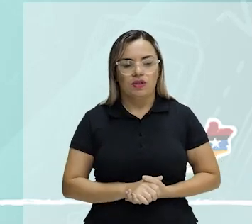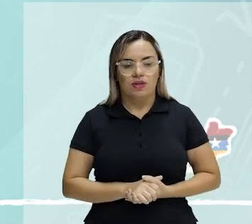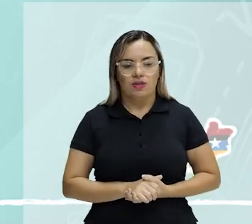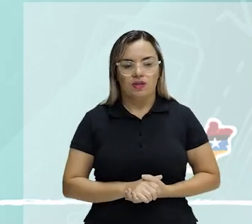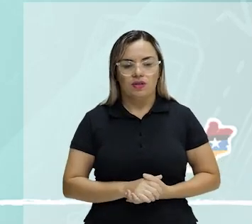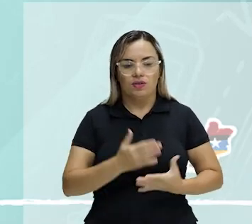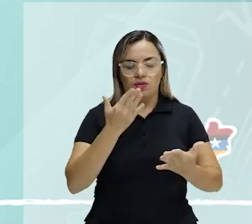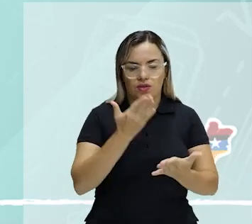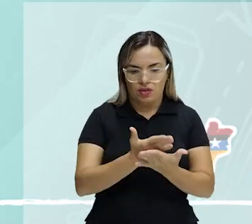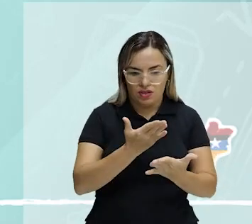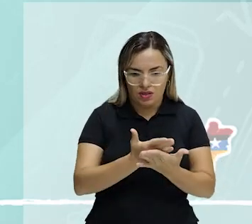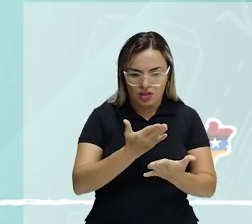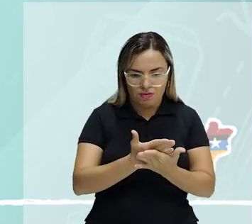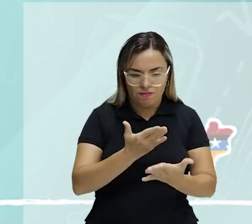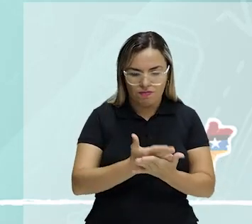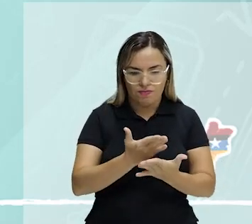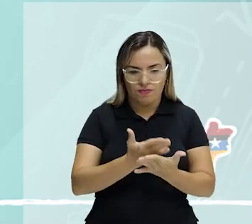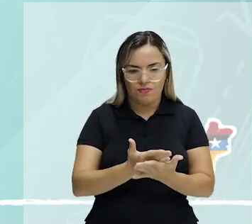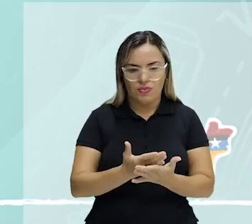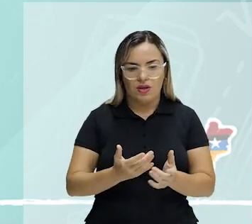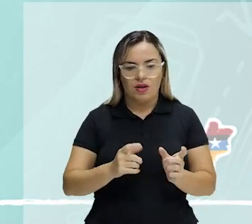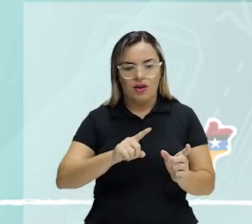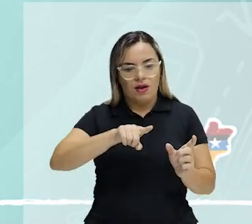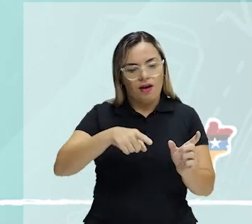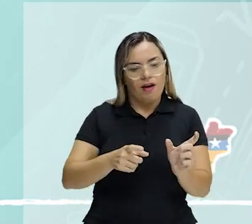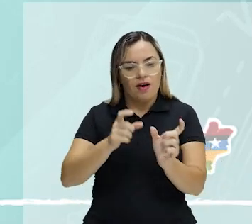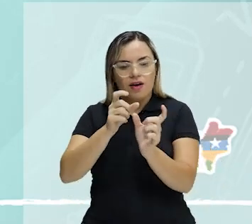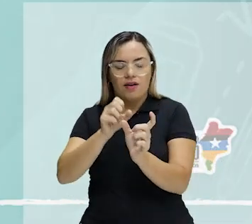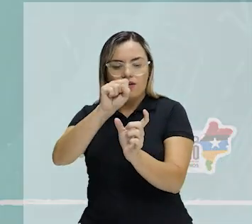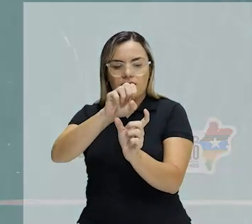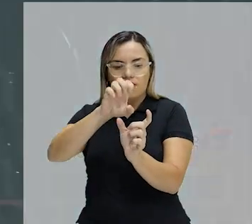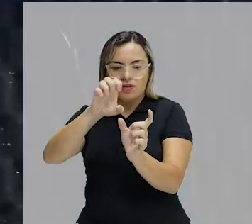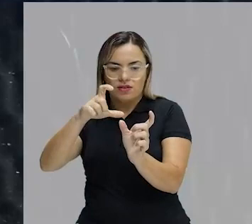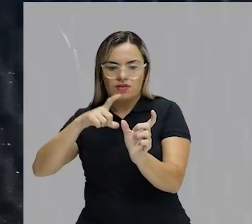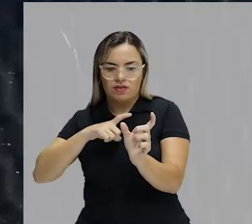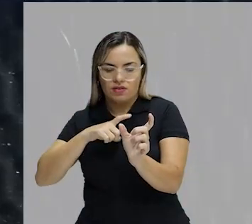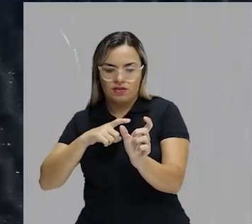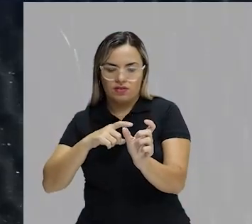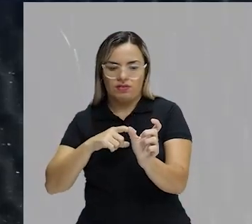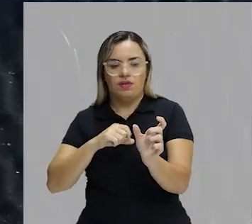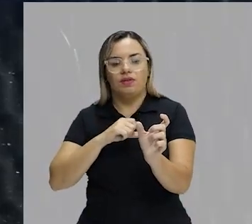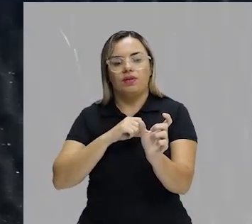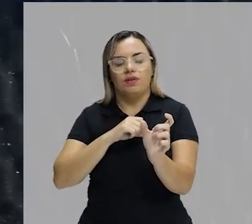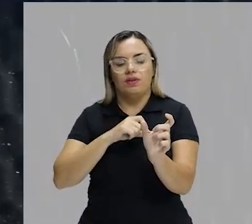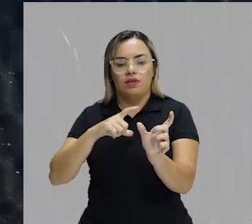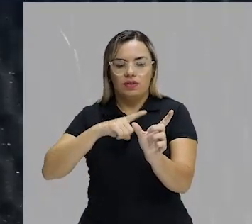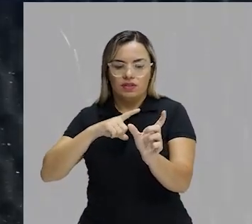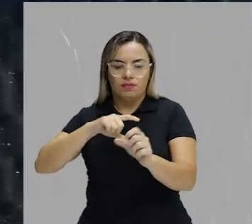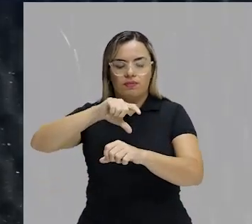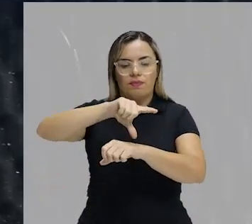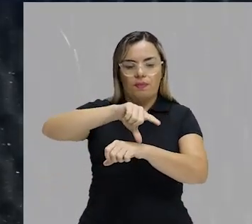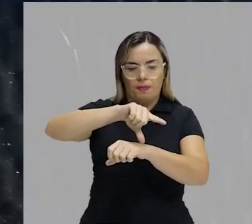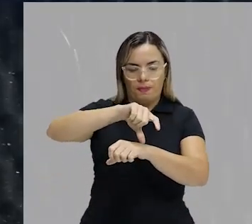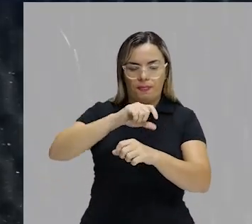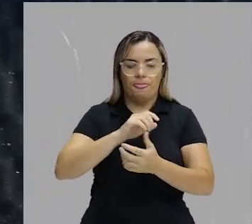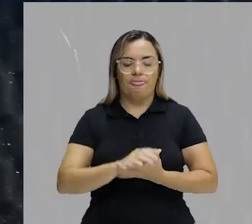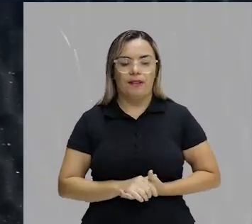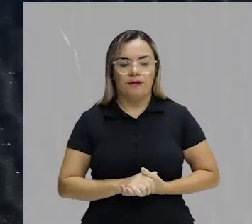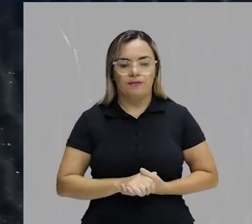bastante. Sim, e? Ou se alguém dissesse, tivéssemos